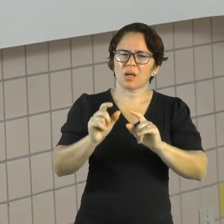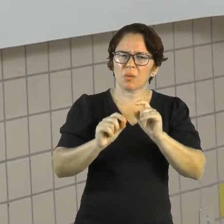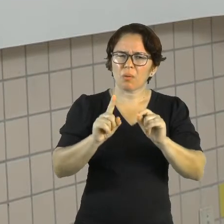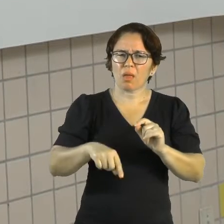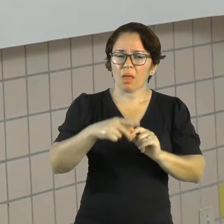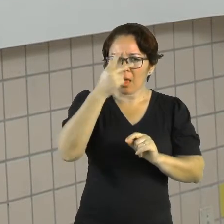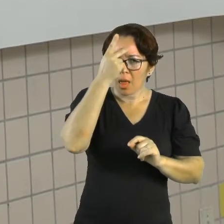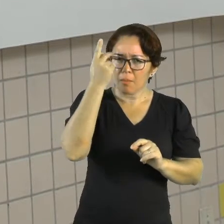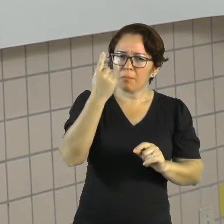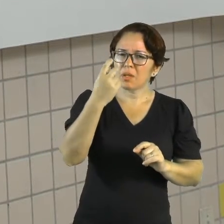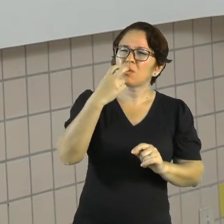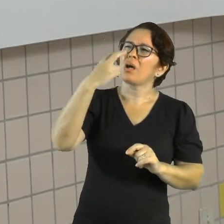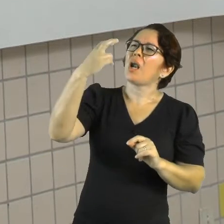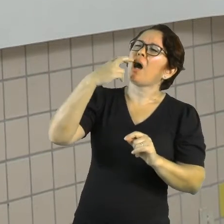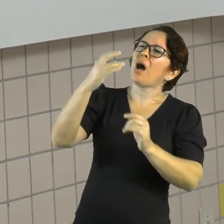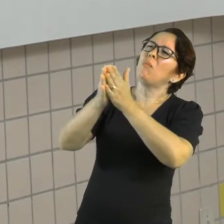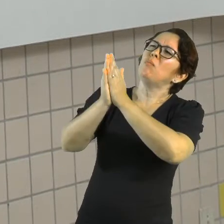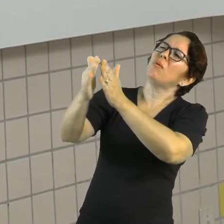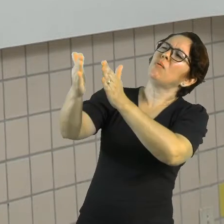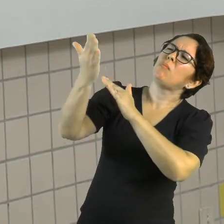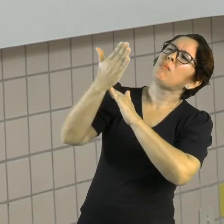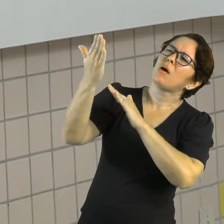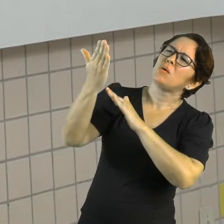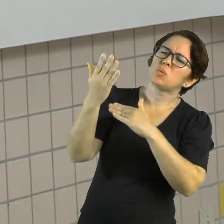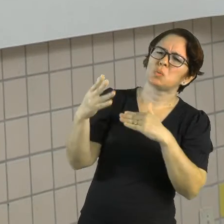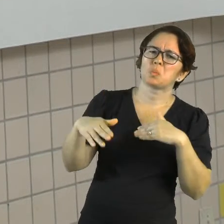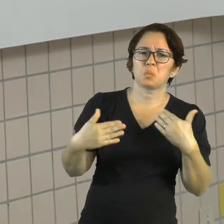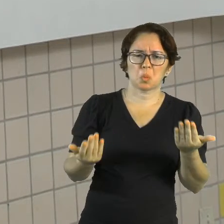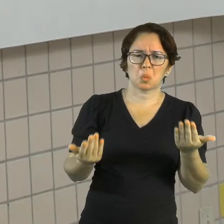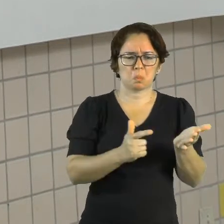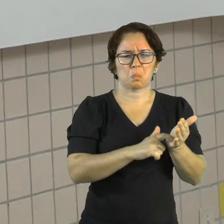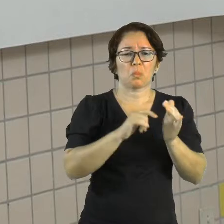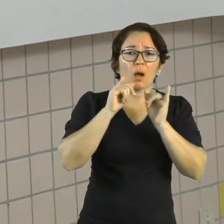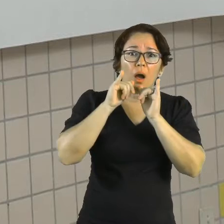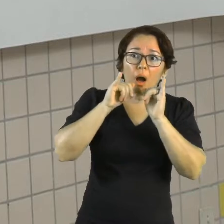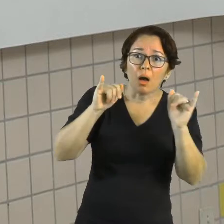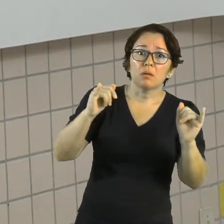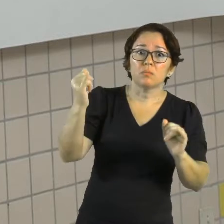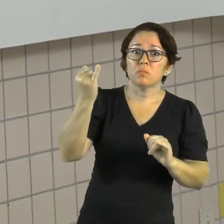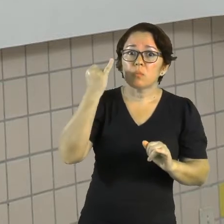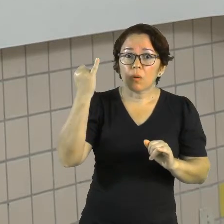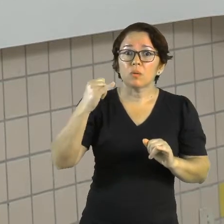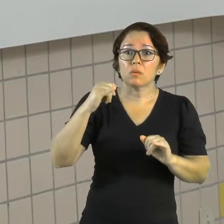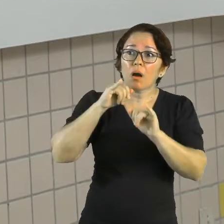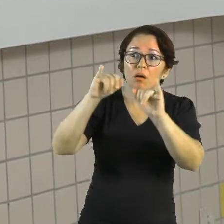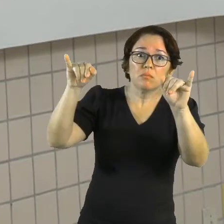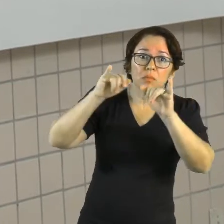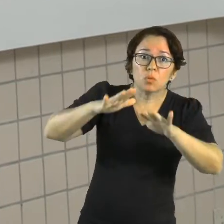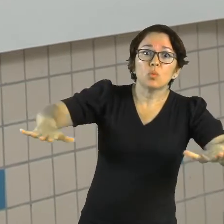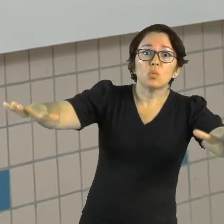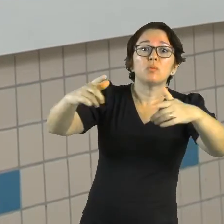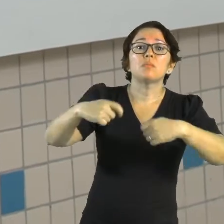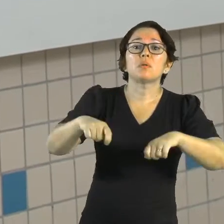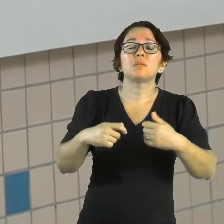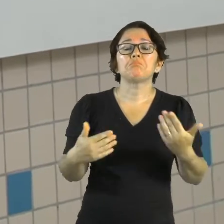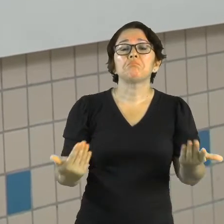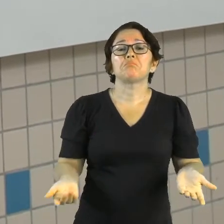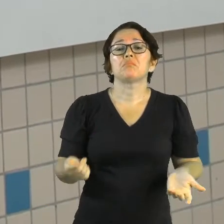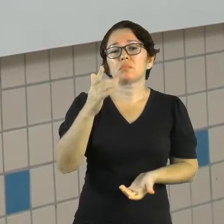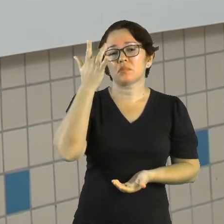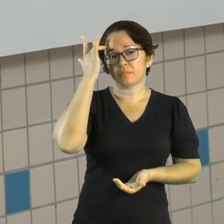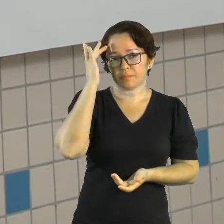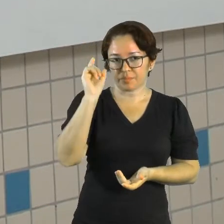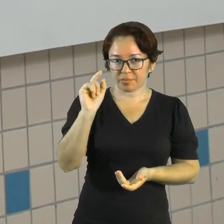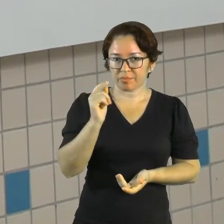socorro? Será que é uma notícia que precisa ser repassada para as pessoas? O que você acha? Vamos